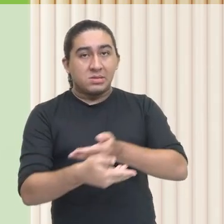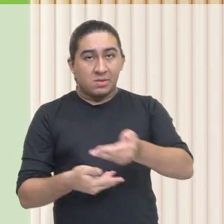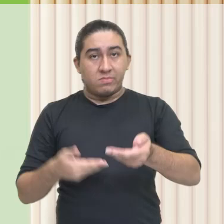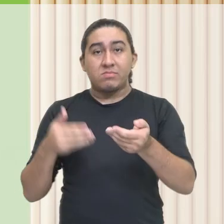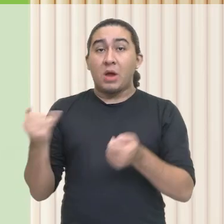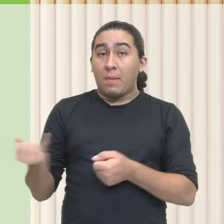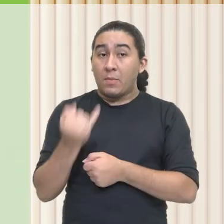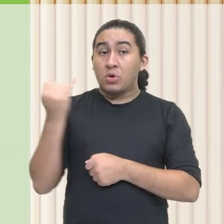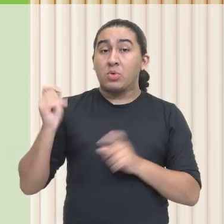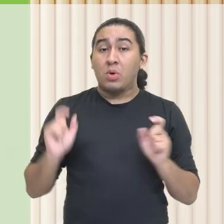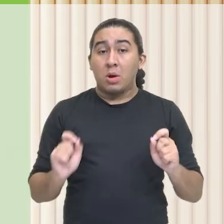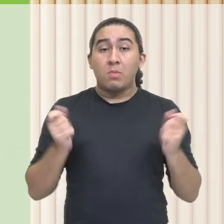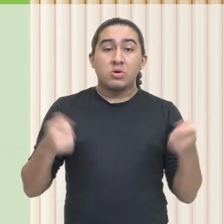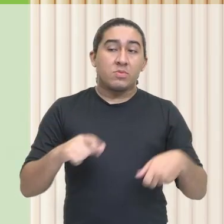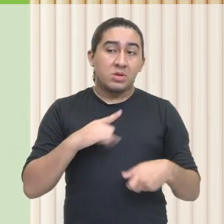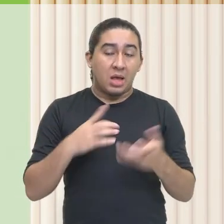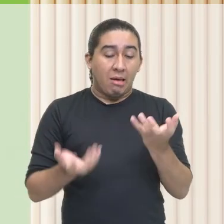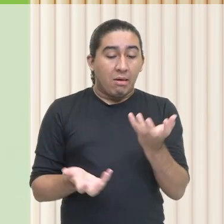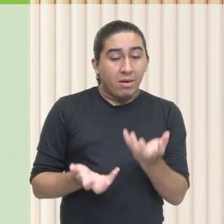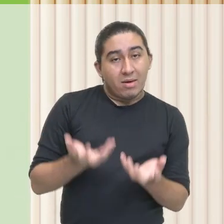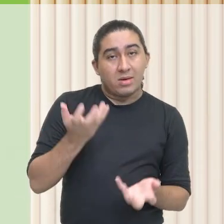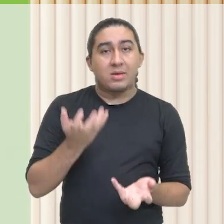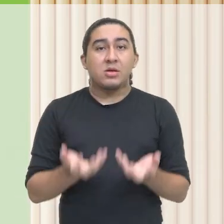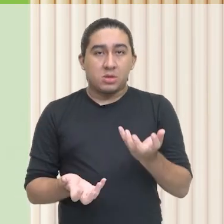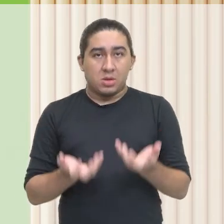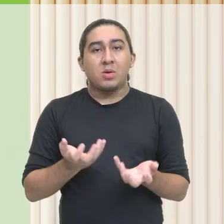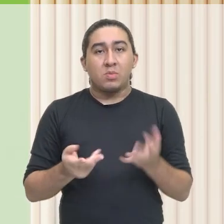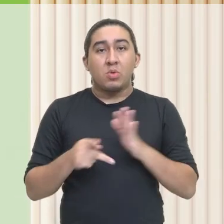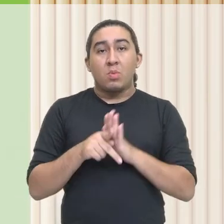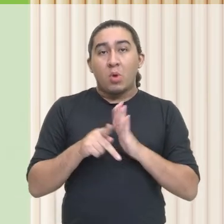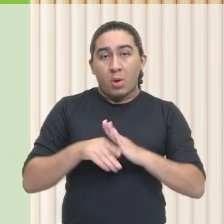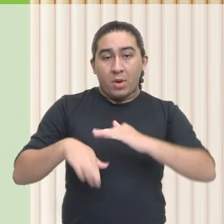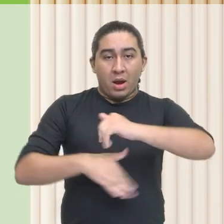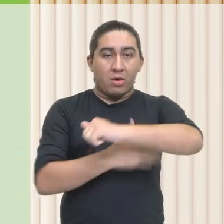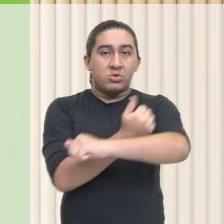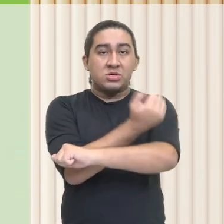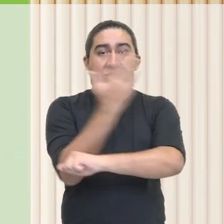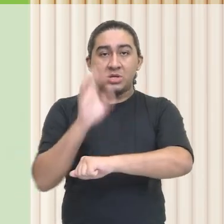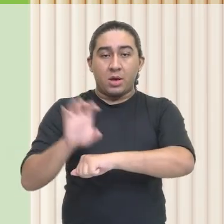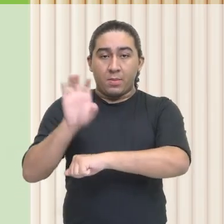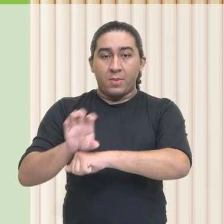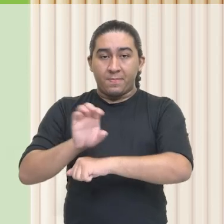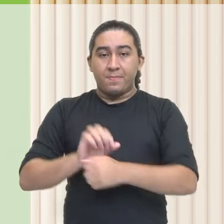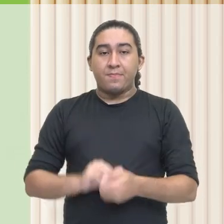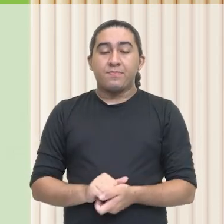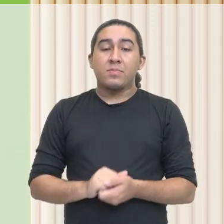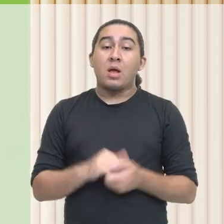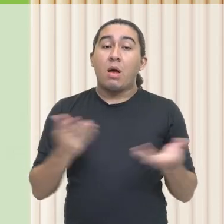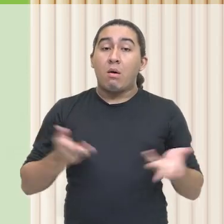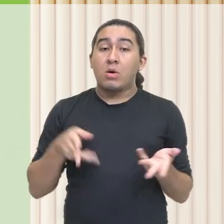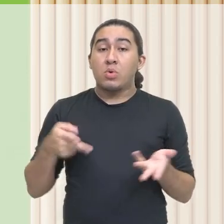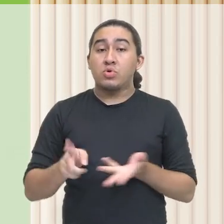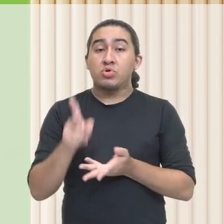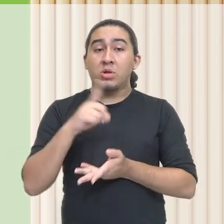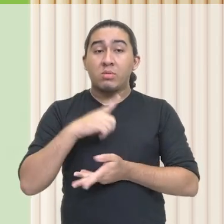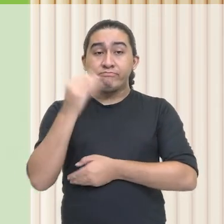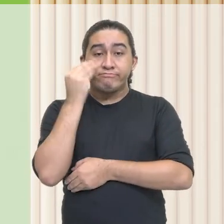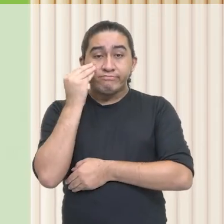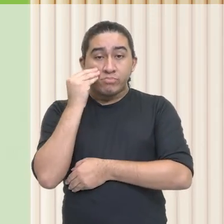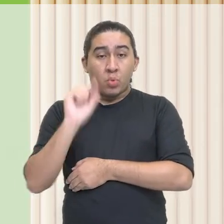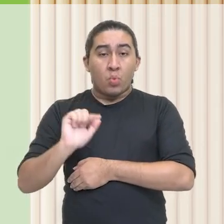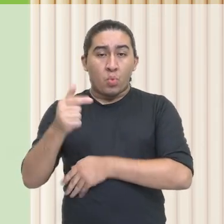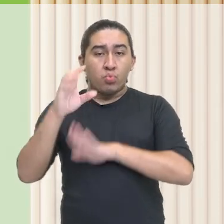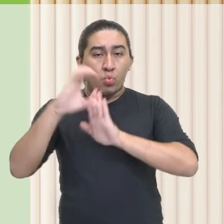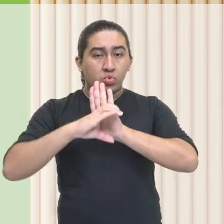importante para que mantenha ali a manutenção do ecossistema Tá bom vamos continuar vendo entre os nossos